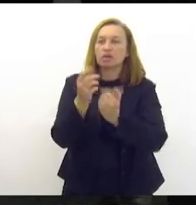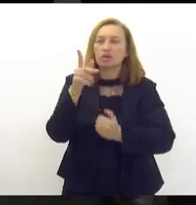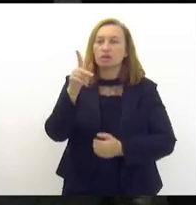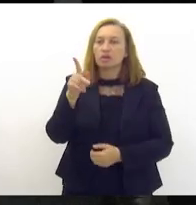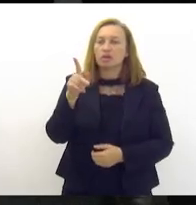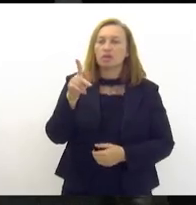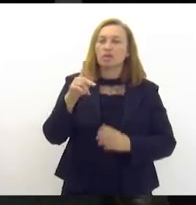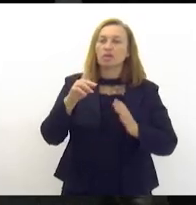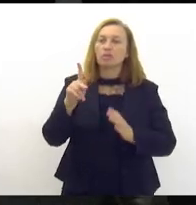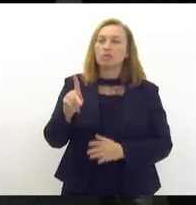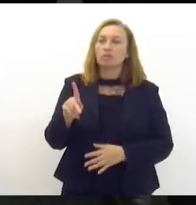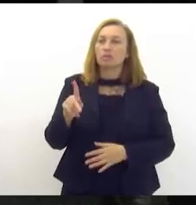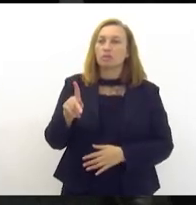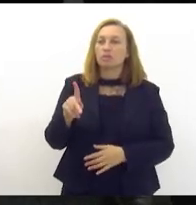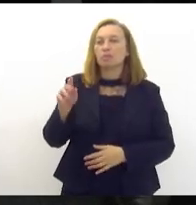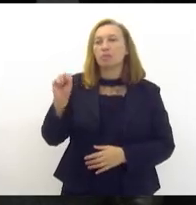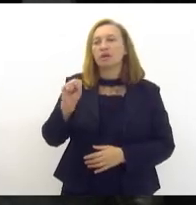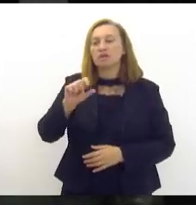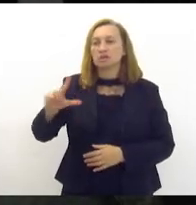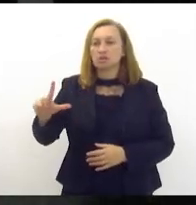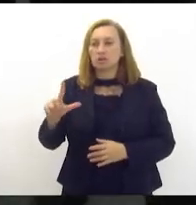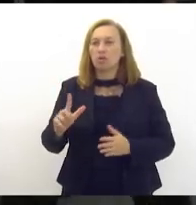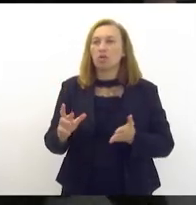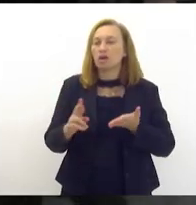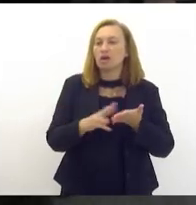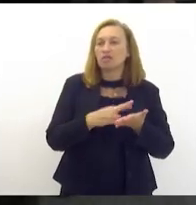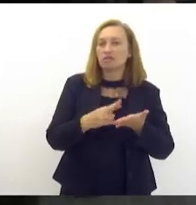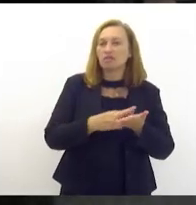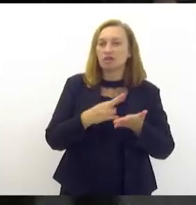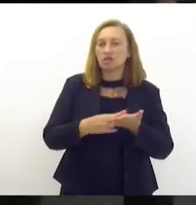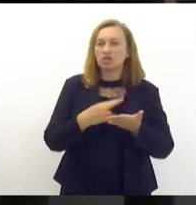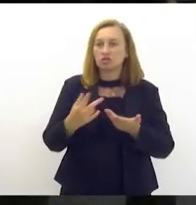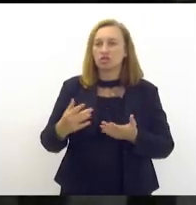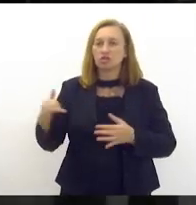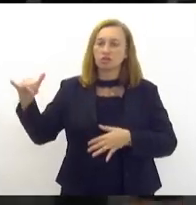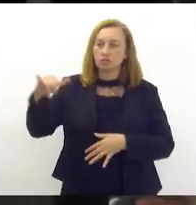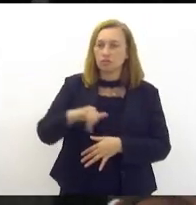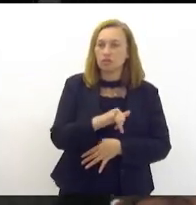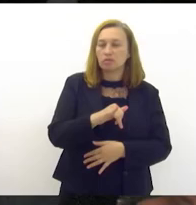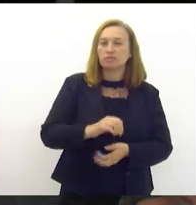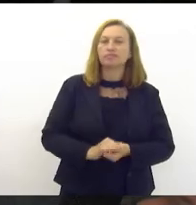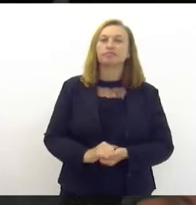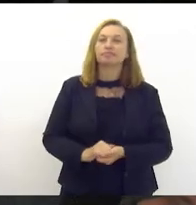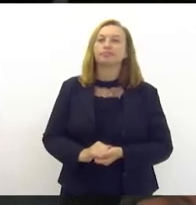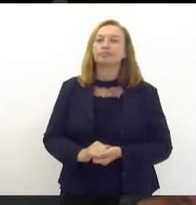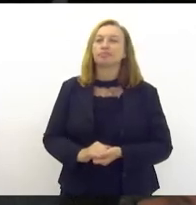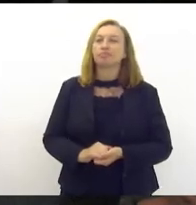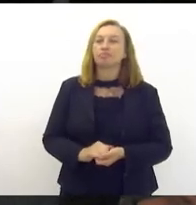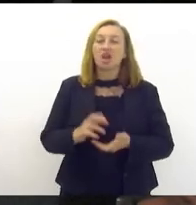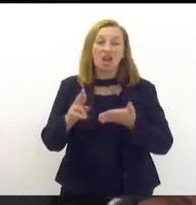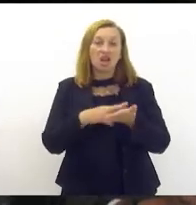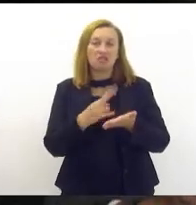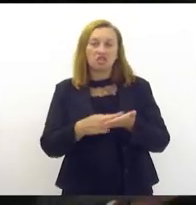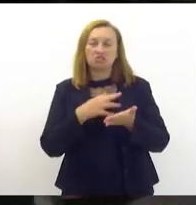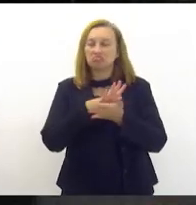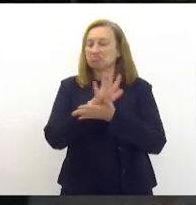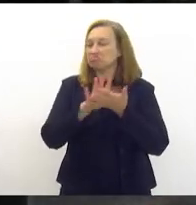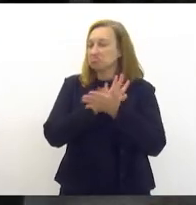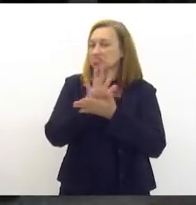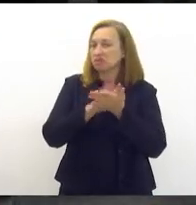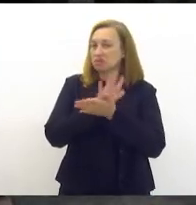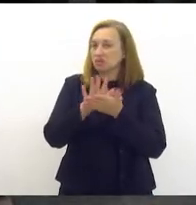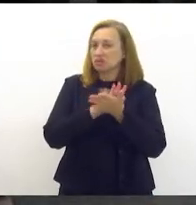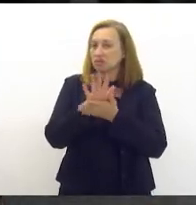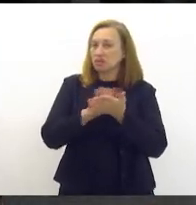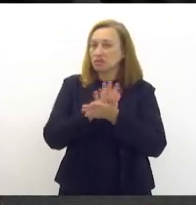aleatórias que existem em aeroportos. Revista esta que de aleatória não tem nada. É aleatória para